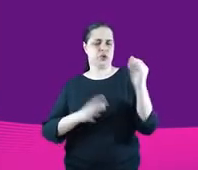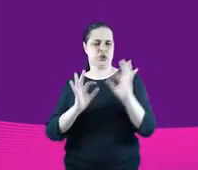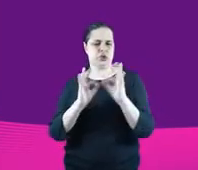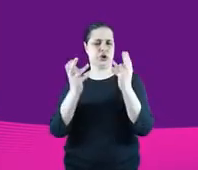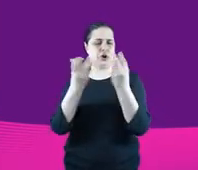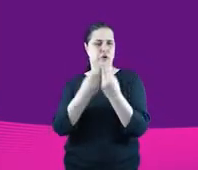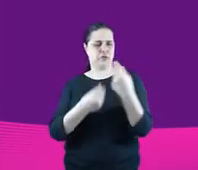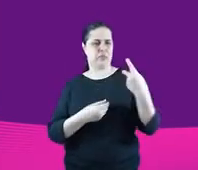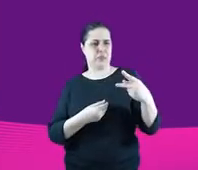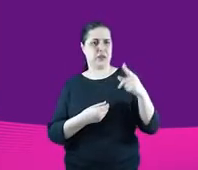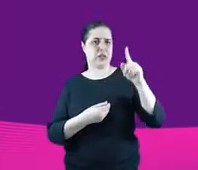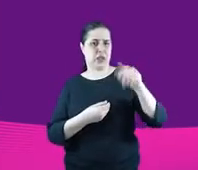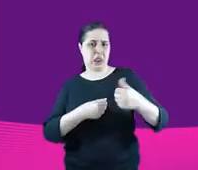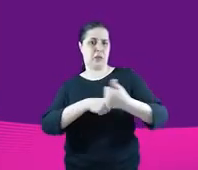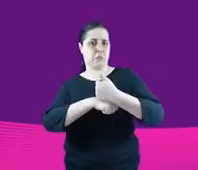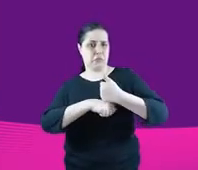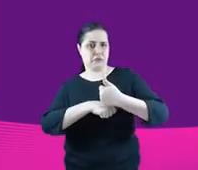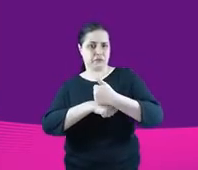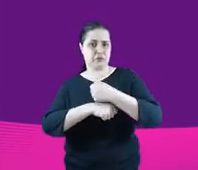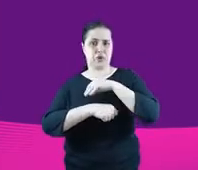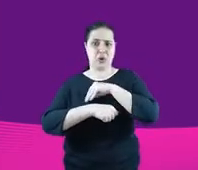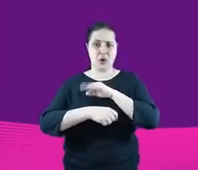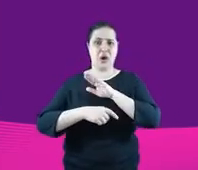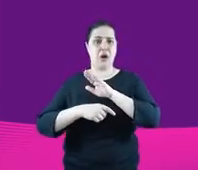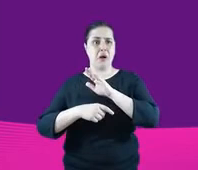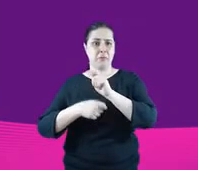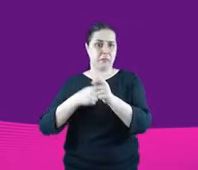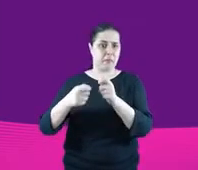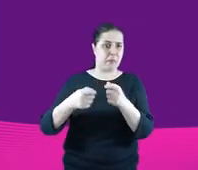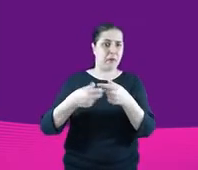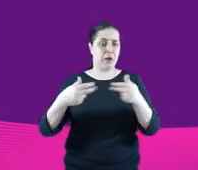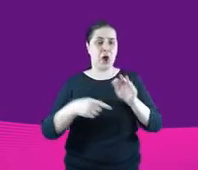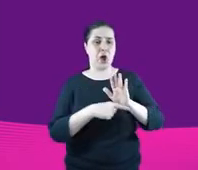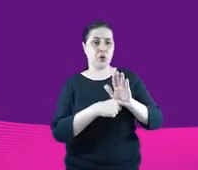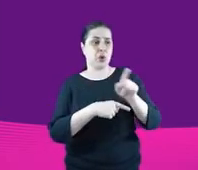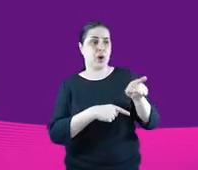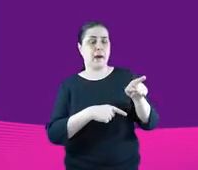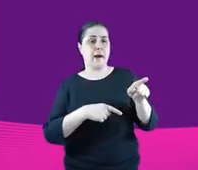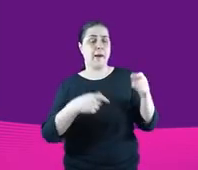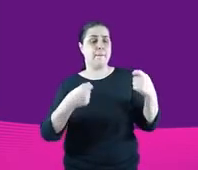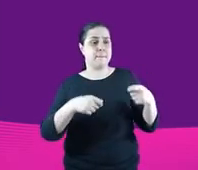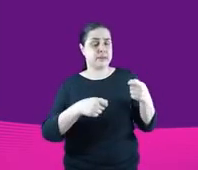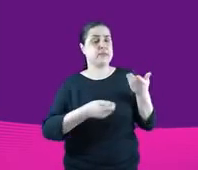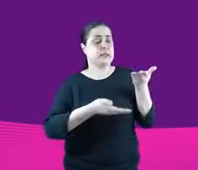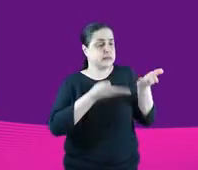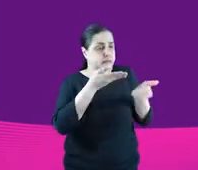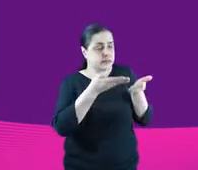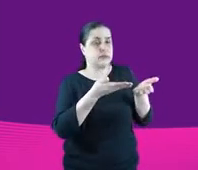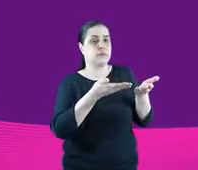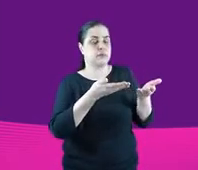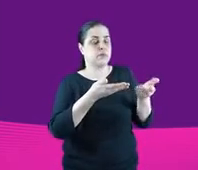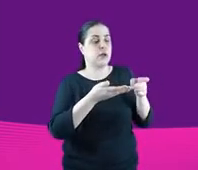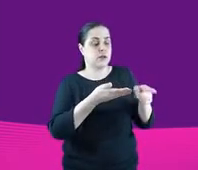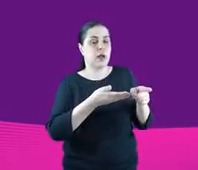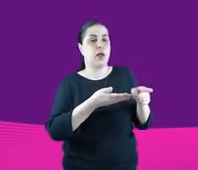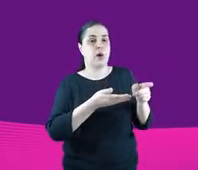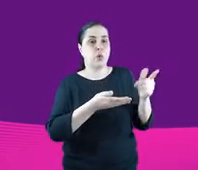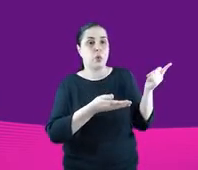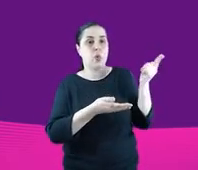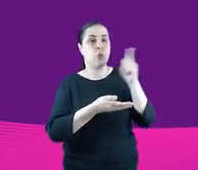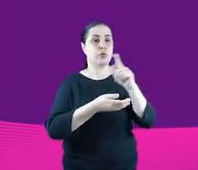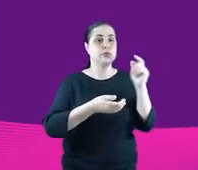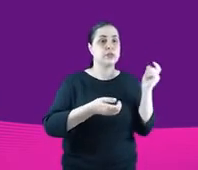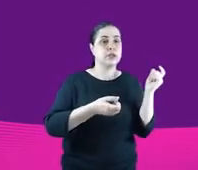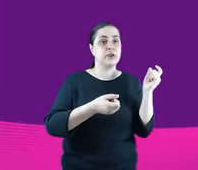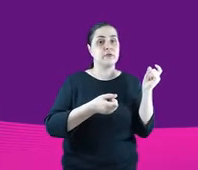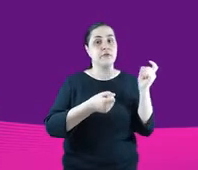leis que protejam essas pacientes e que reentreguem essa paciente à rotina de vida. Para os gestores, políticas de saúde,